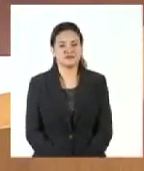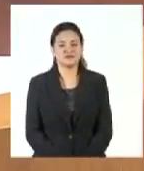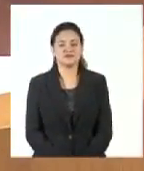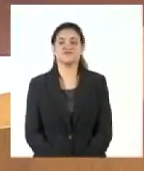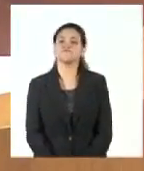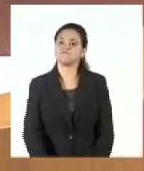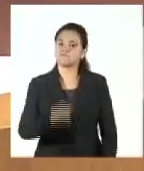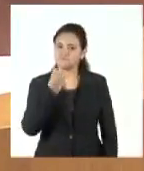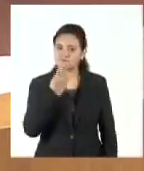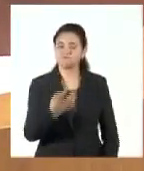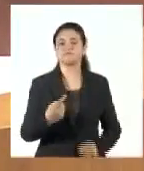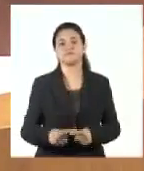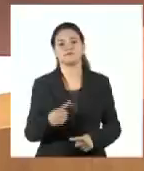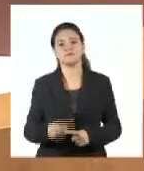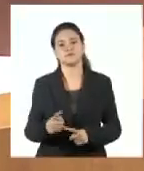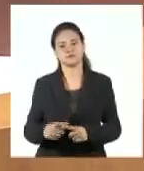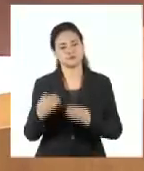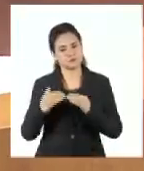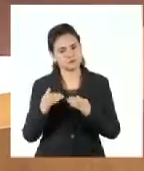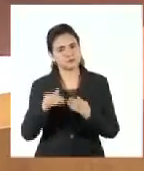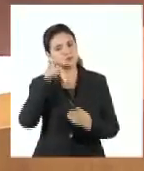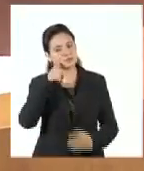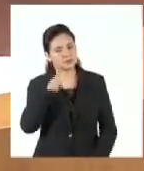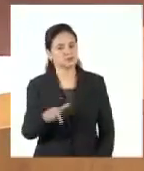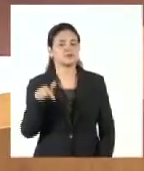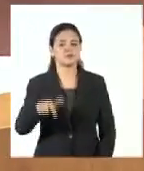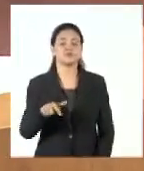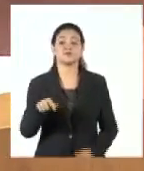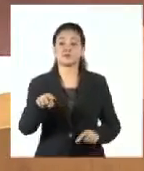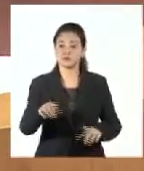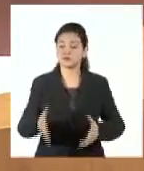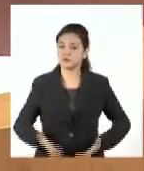na Assembleia. Vocês merecem ser valorizados.